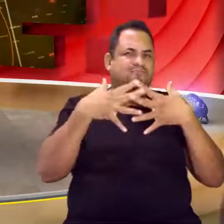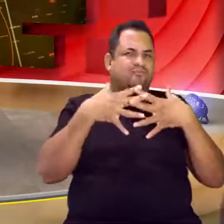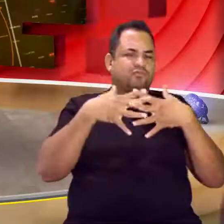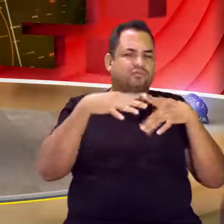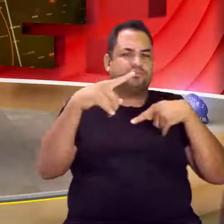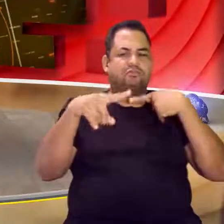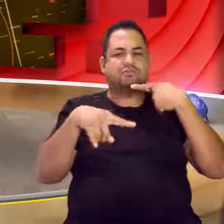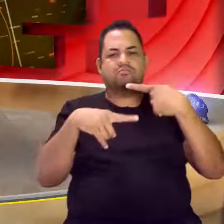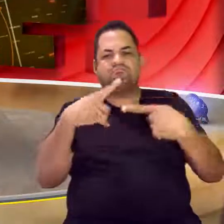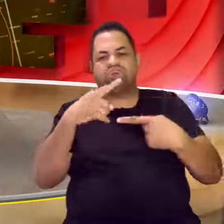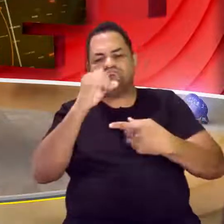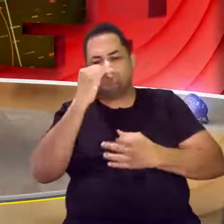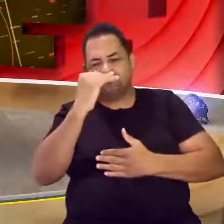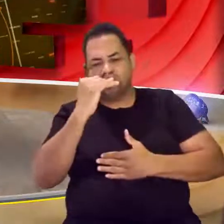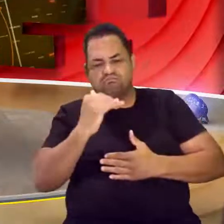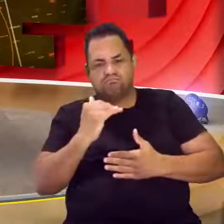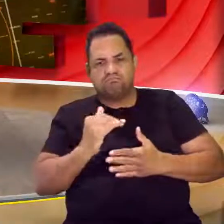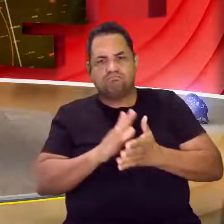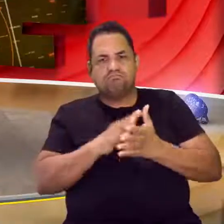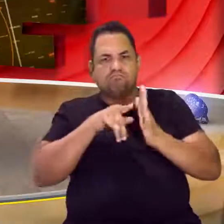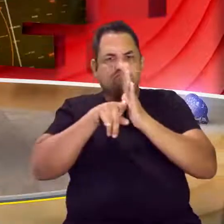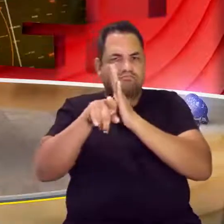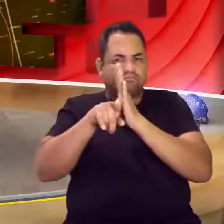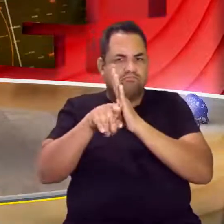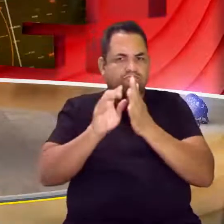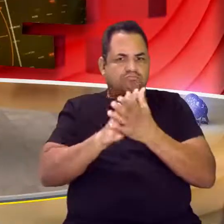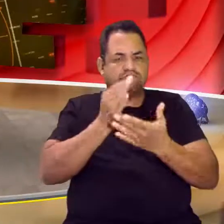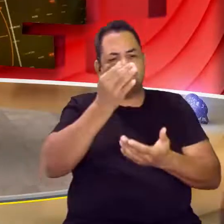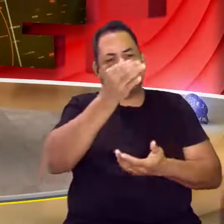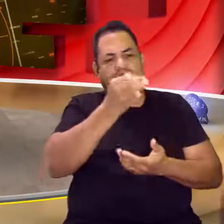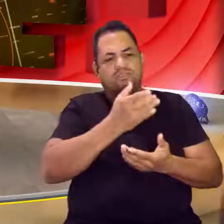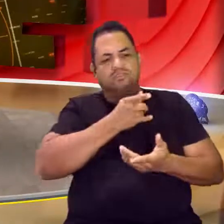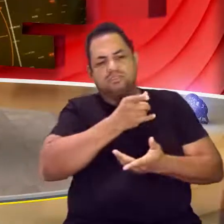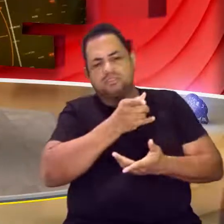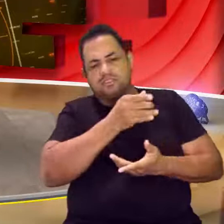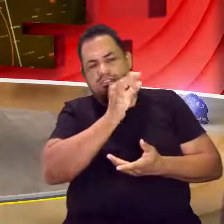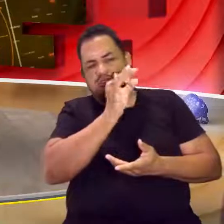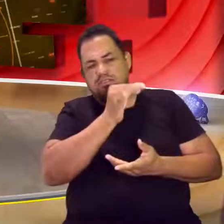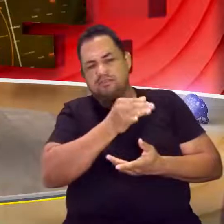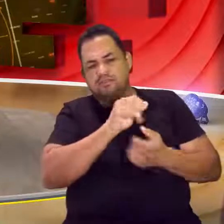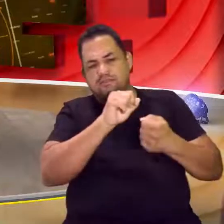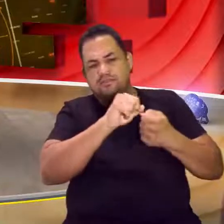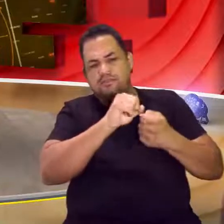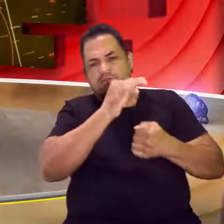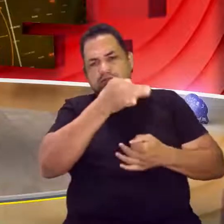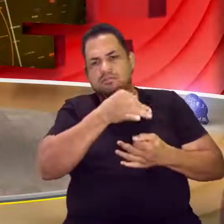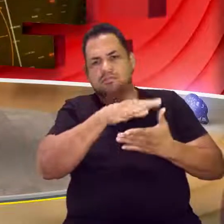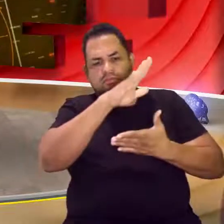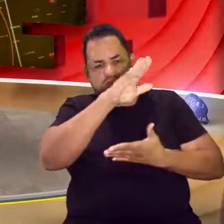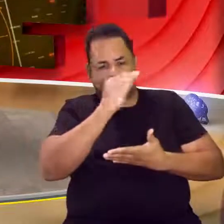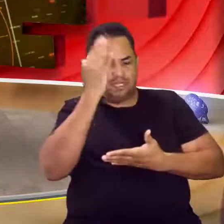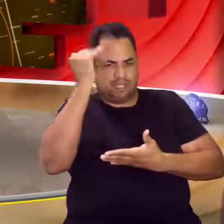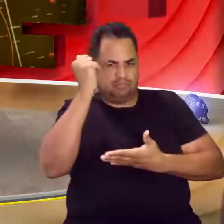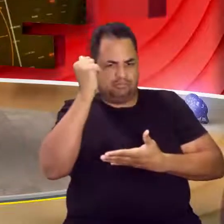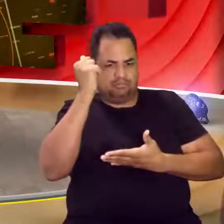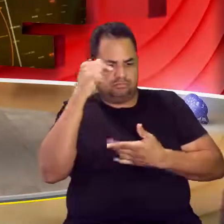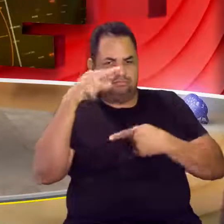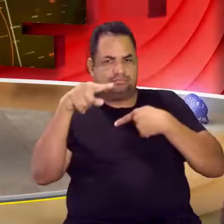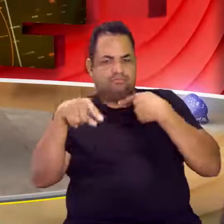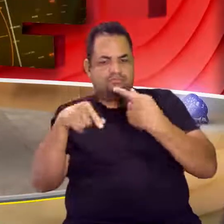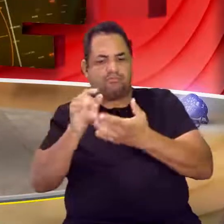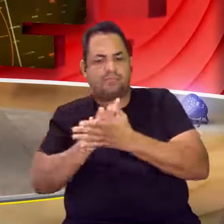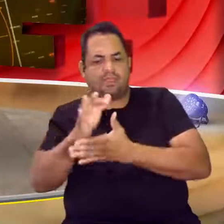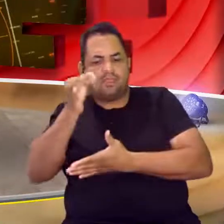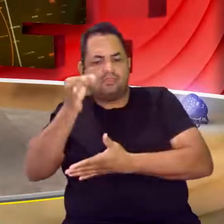complicada do que a outra. E aí ele faz análise ao item. Você acerta essa e acerta essa. Beleza, ele domina esse item. Ele